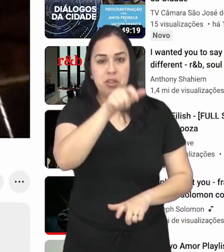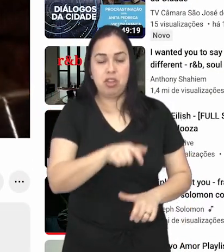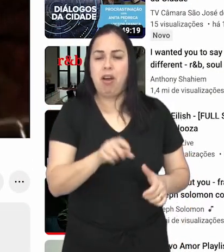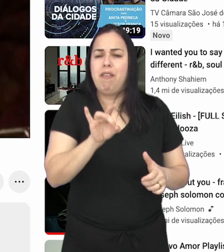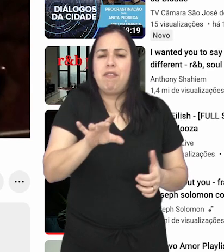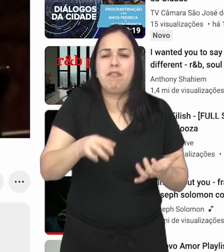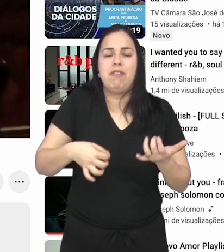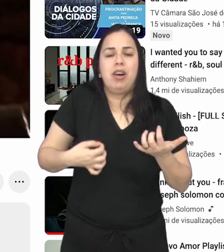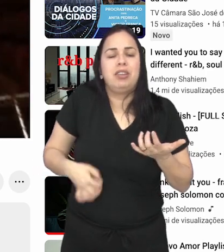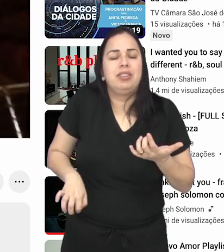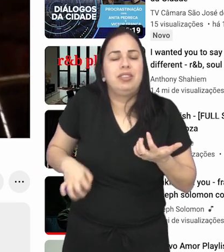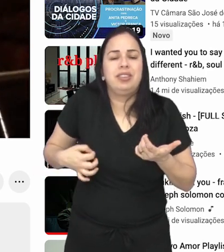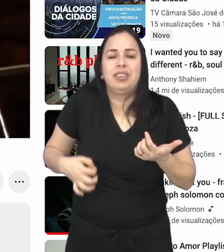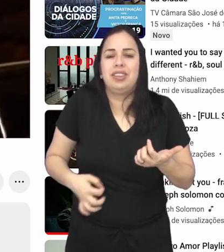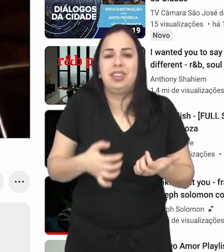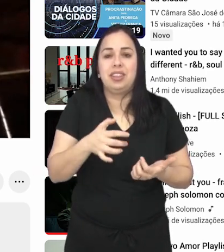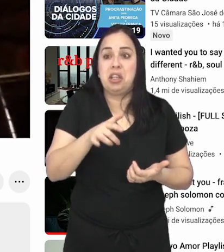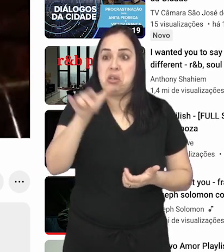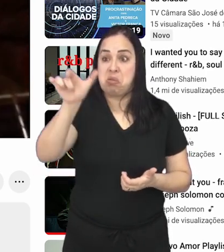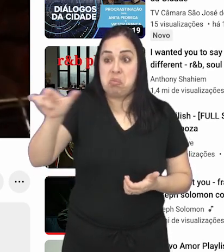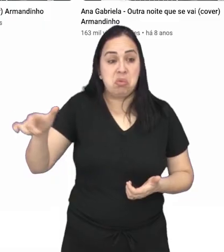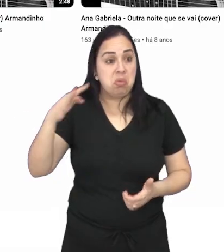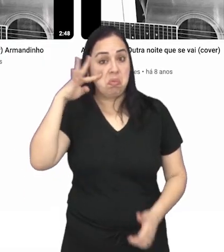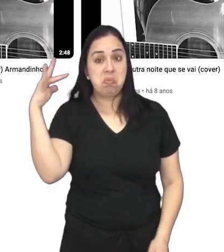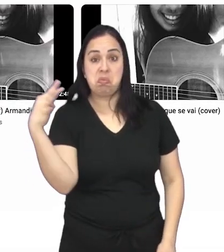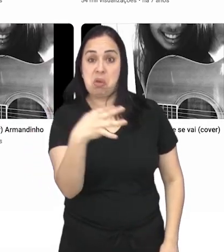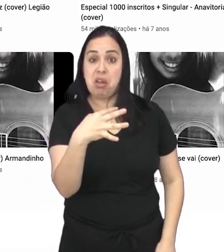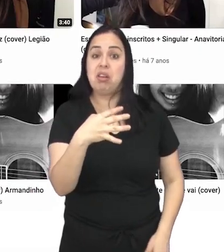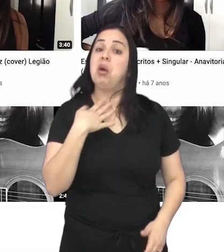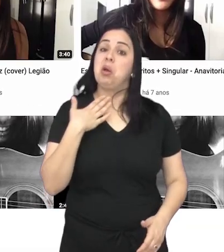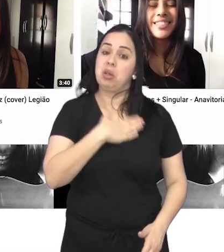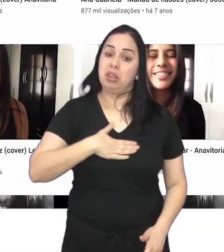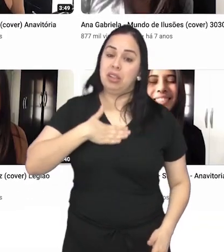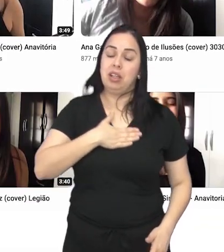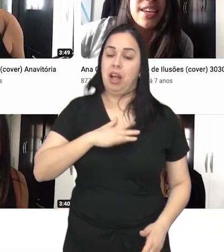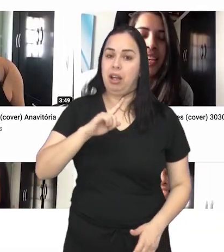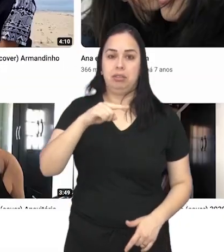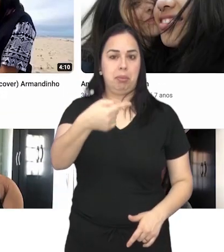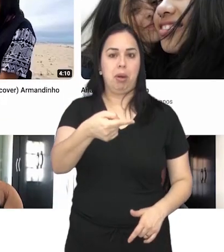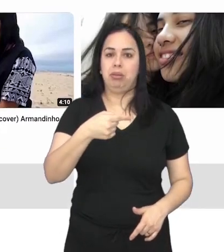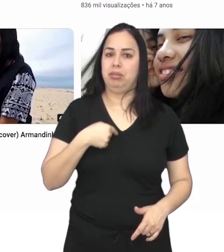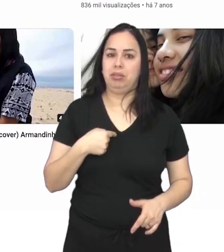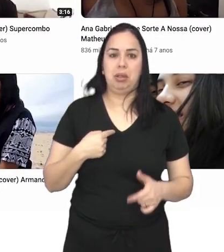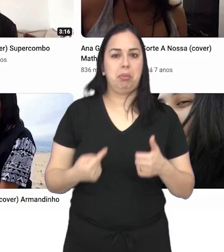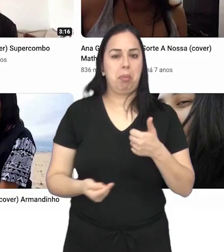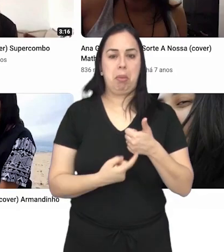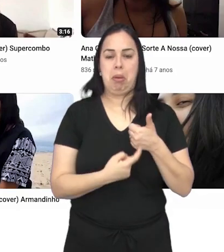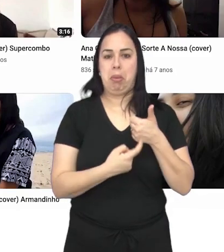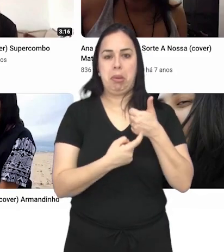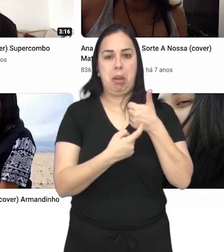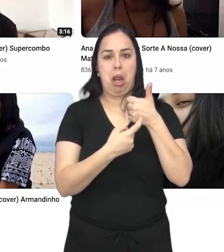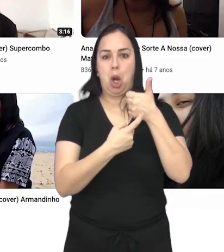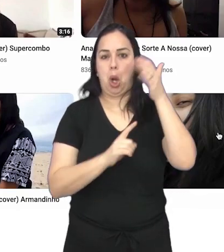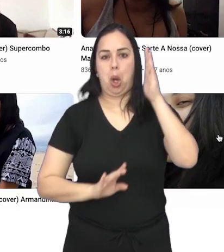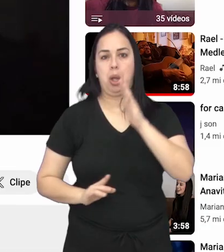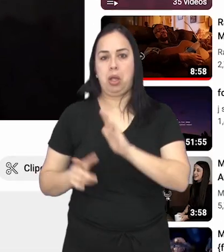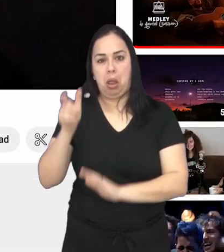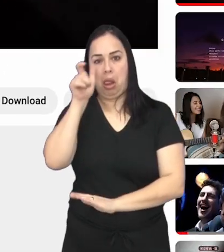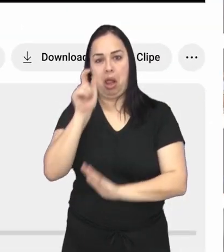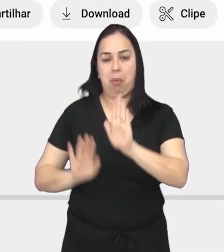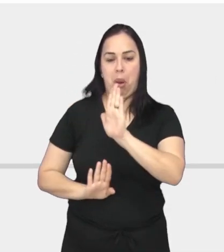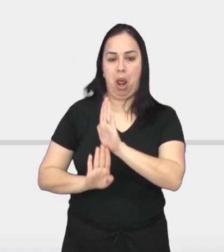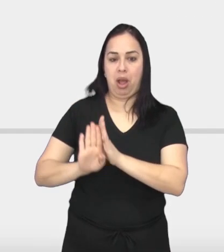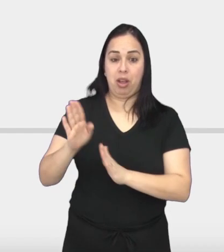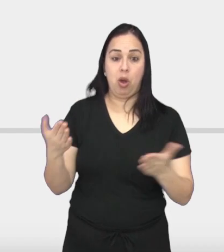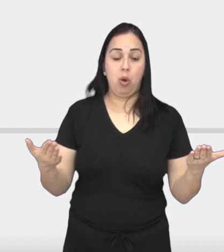violão. A voz doce encantou milhares de pessoas e depois disso, as visualizações de seus vídeos foram só aumentando.